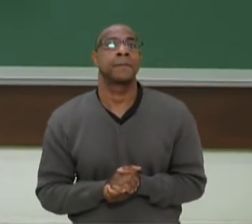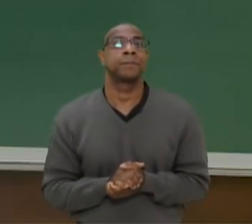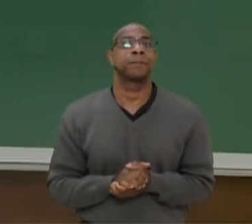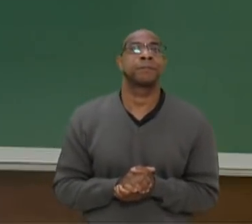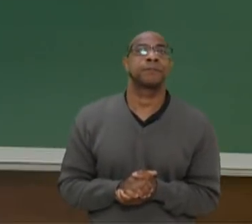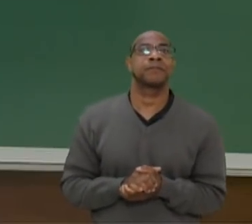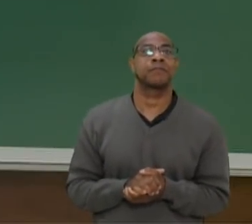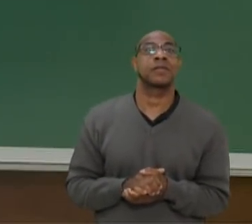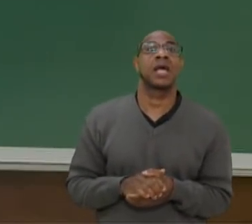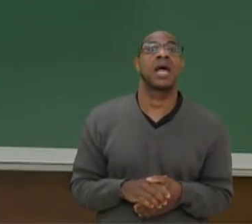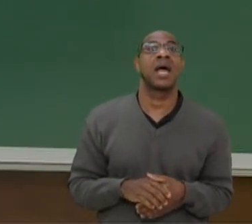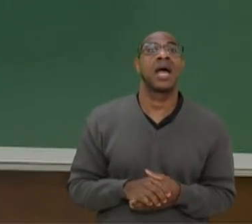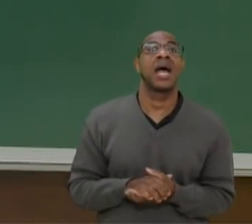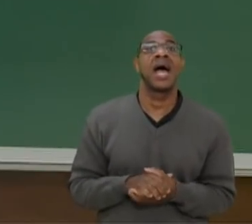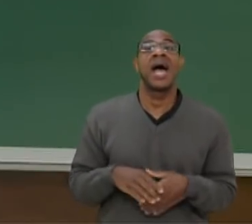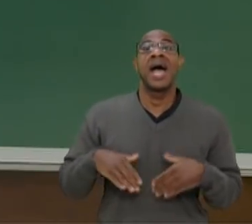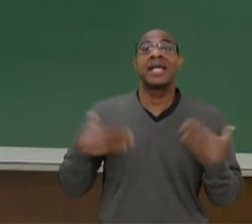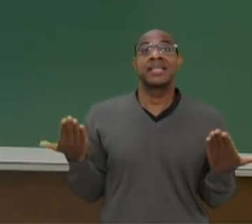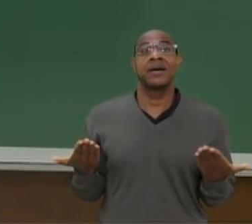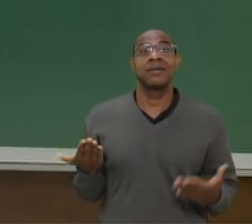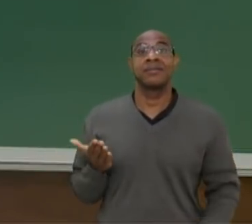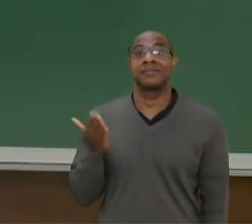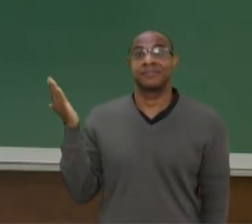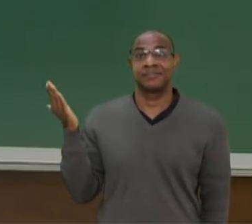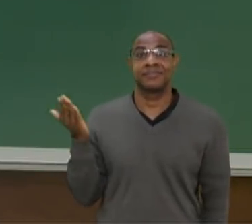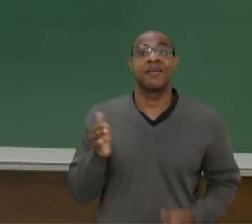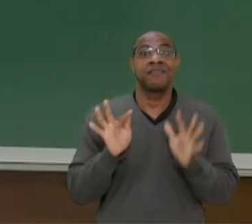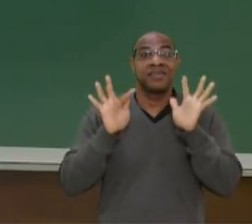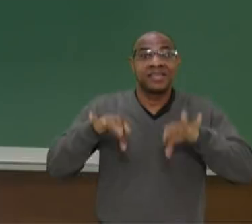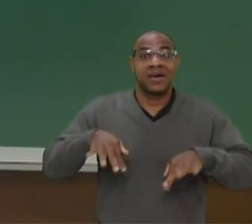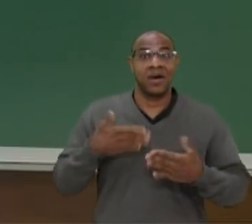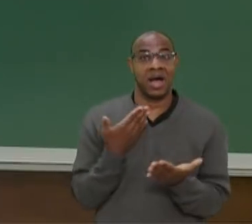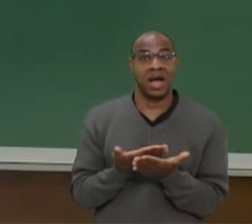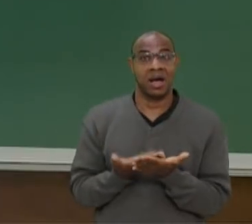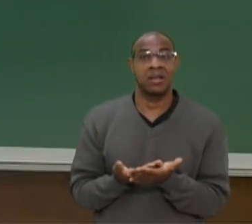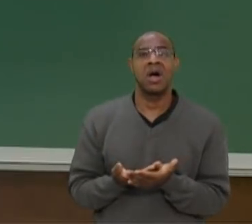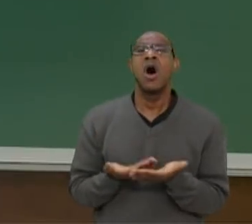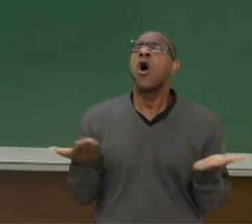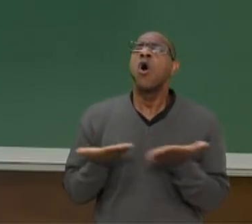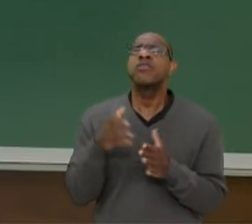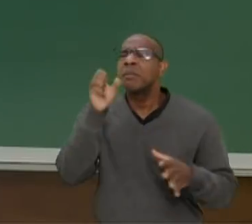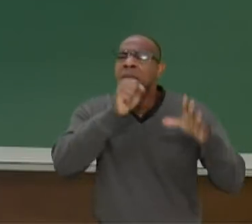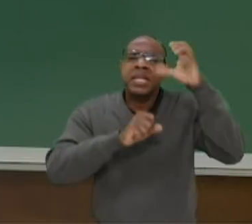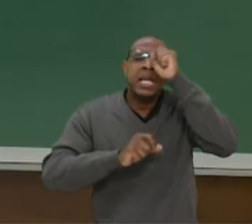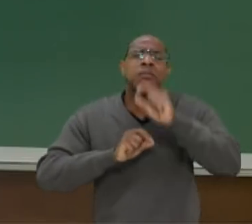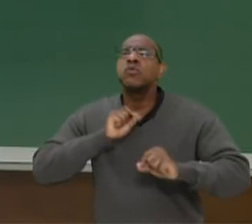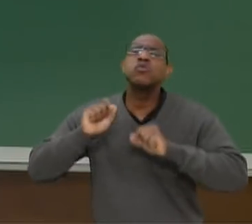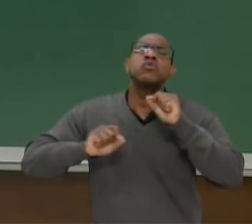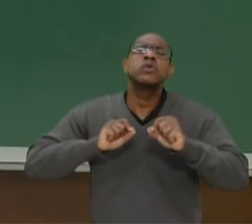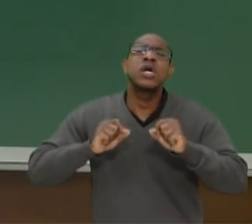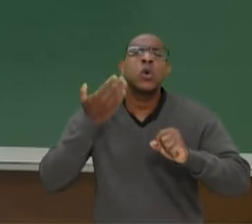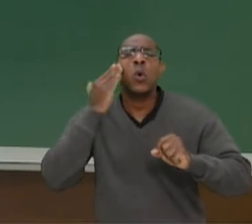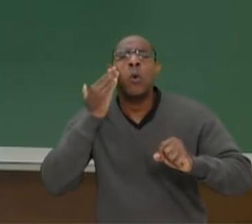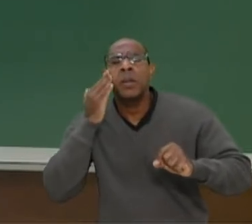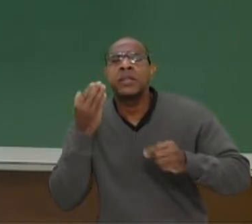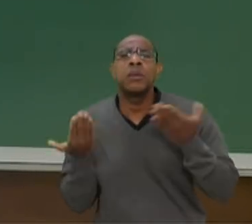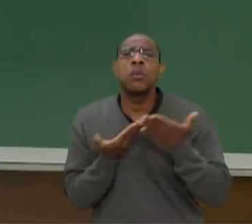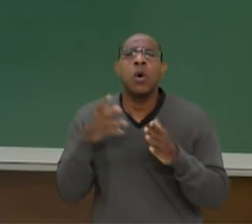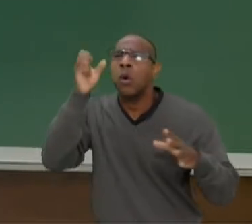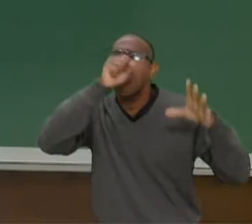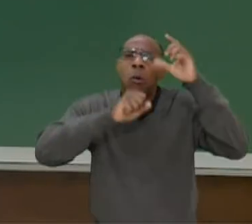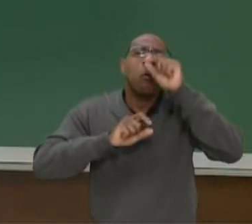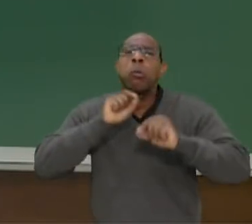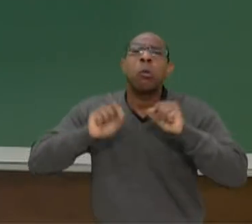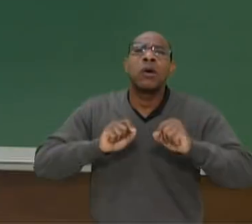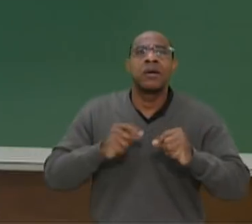E estamos na finalização da nossa aula. O que nós aprendemos ou compreendemos nessa aula?